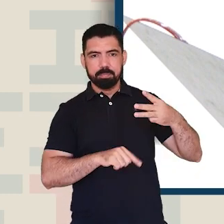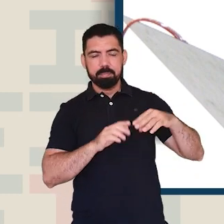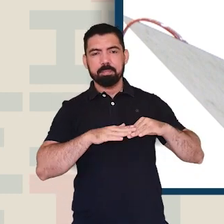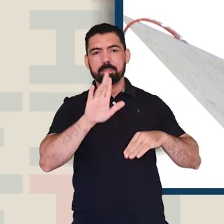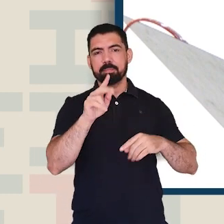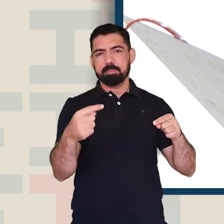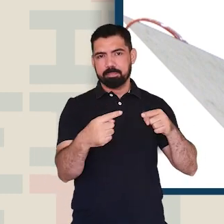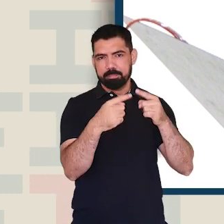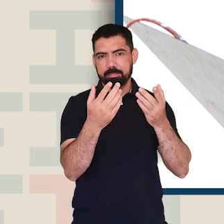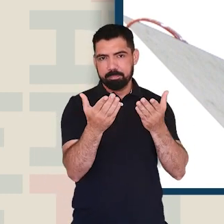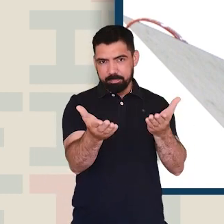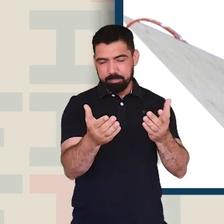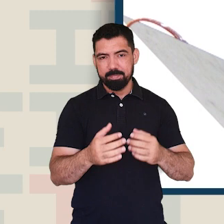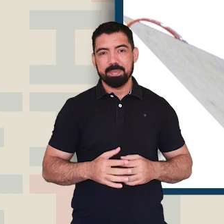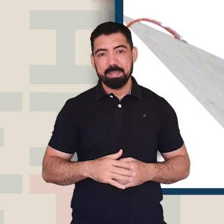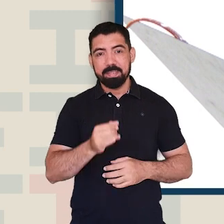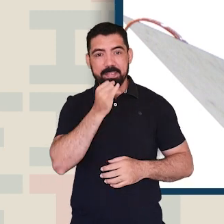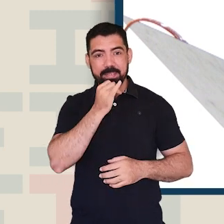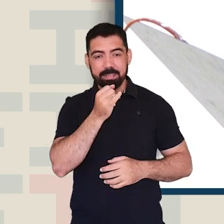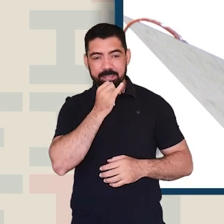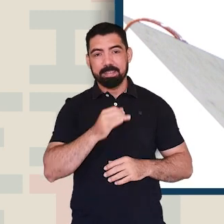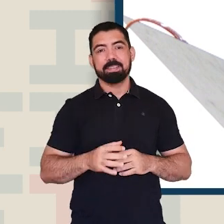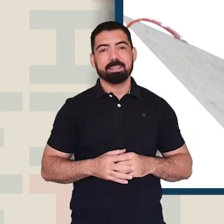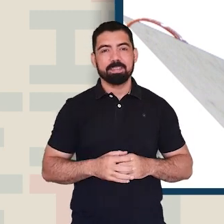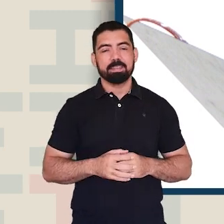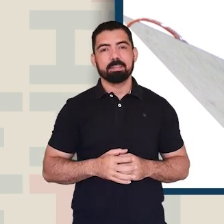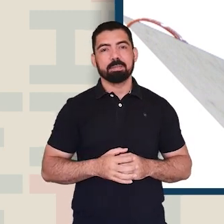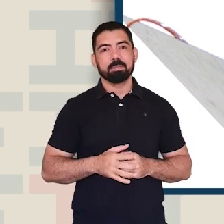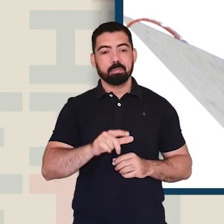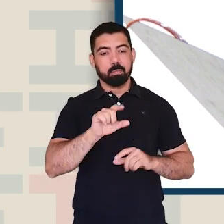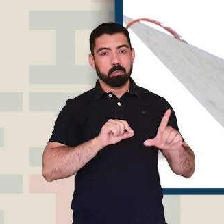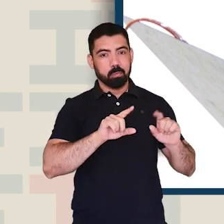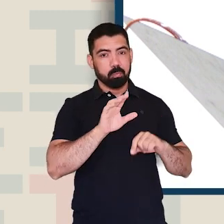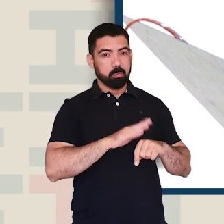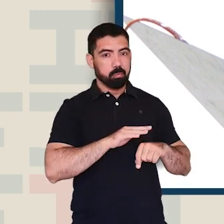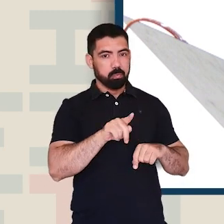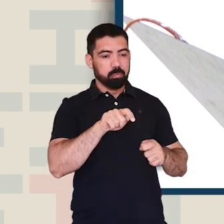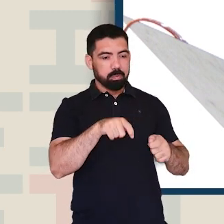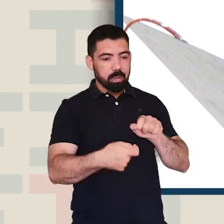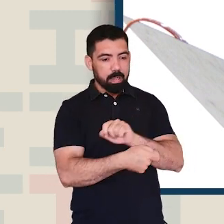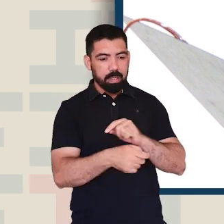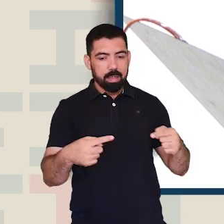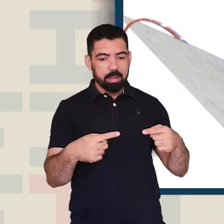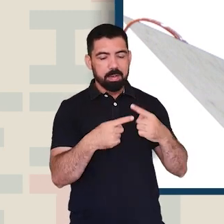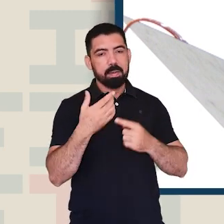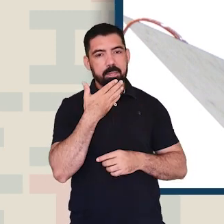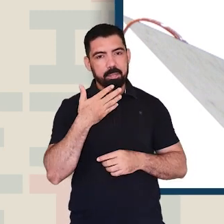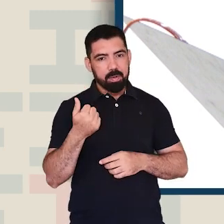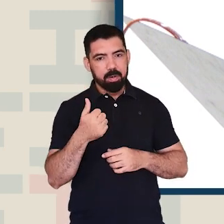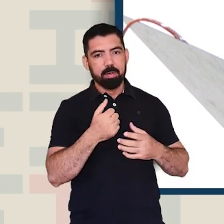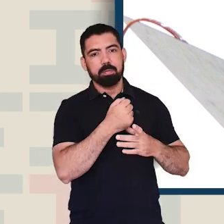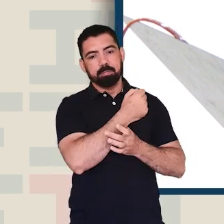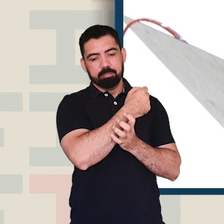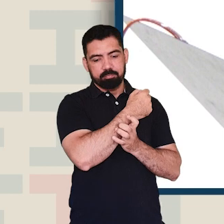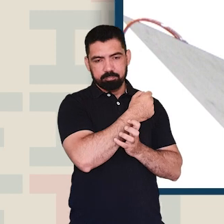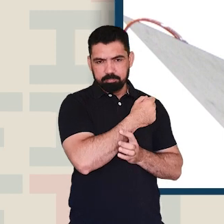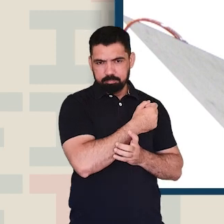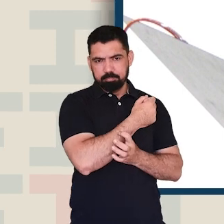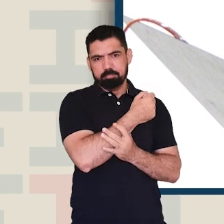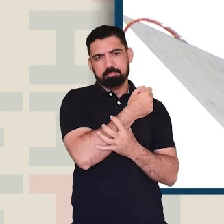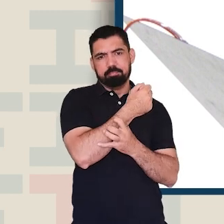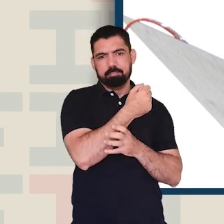escolher os que mais lhe convém, né? Escolher os que mais você se adapta em tipo de